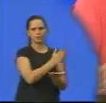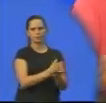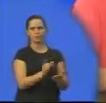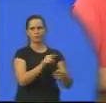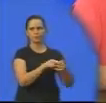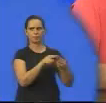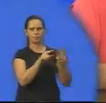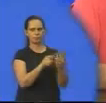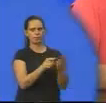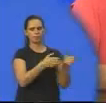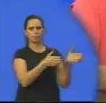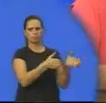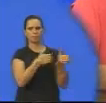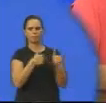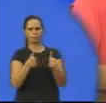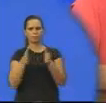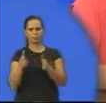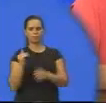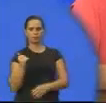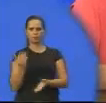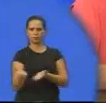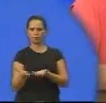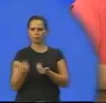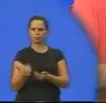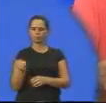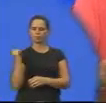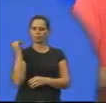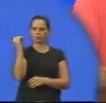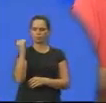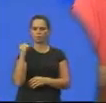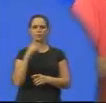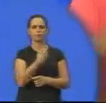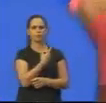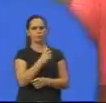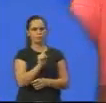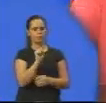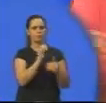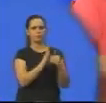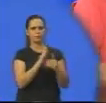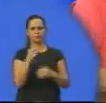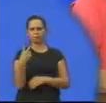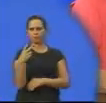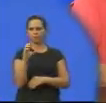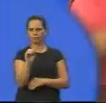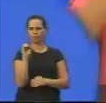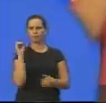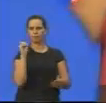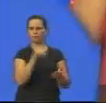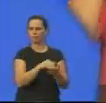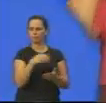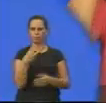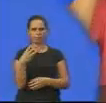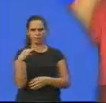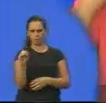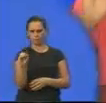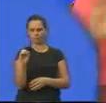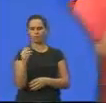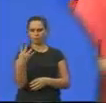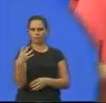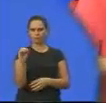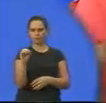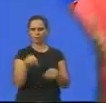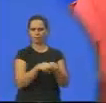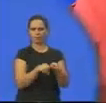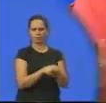3 momentos: adulto jovem, de 18 a 20 anos até 40 anos, o adulto médio,